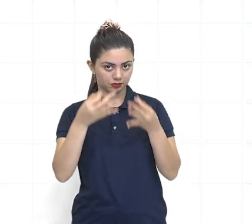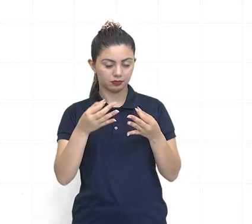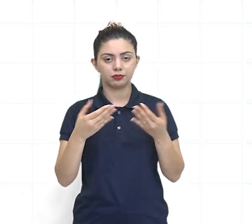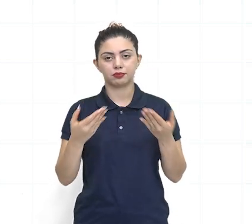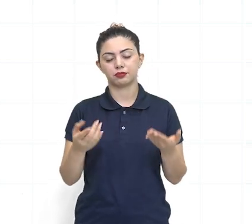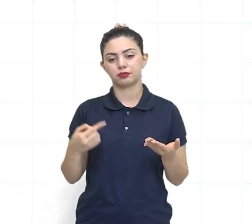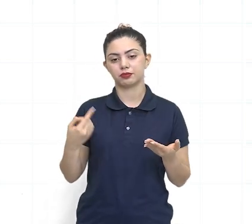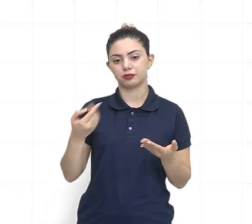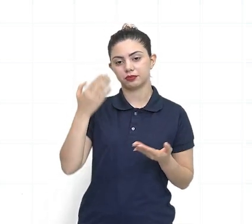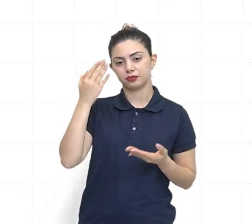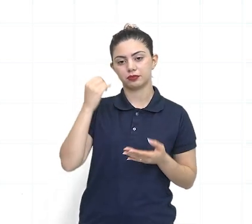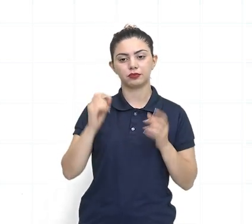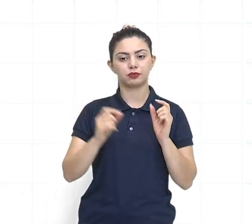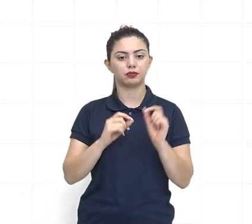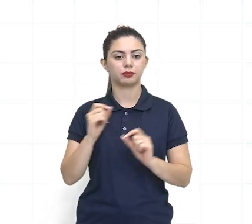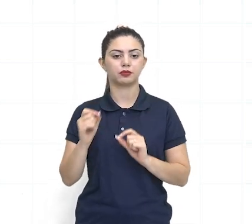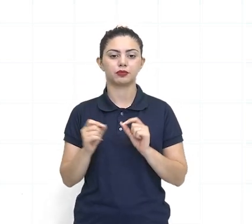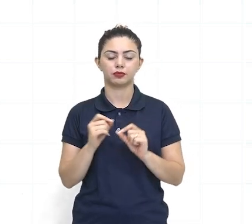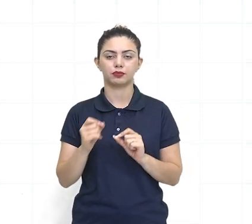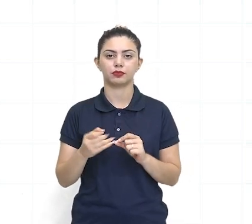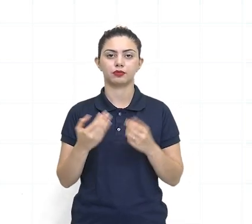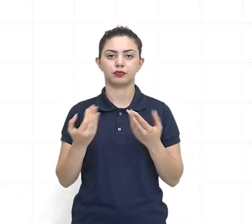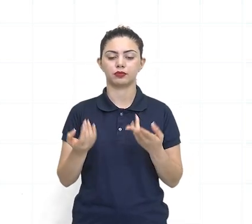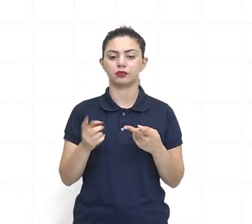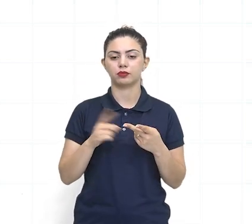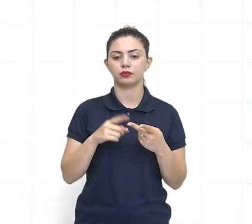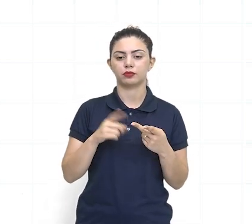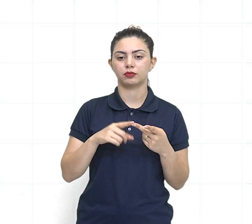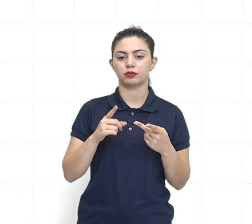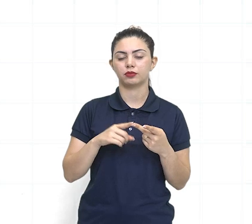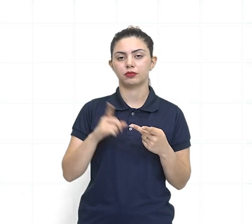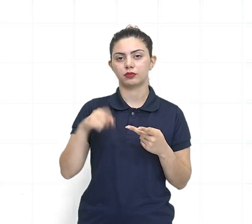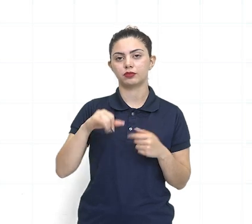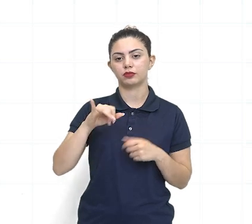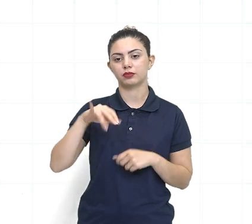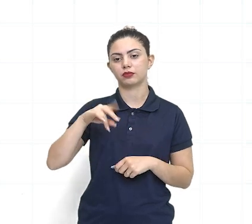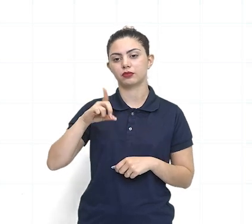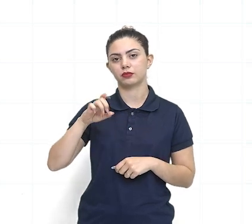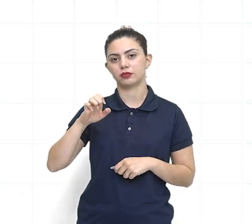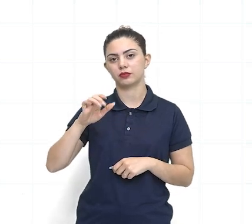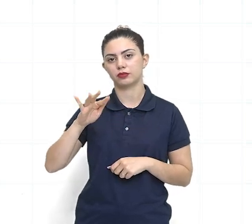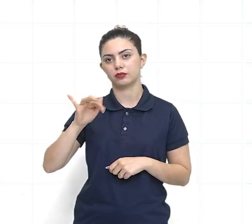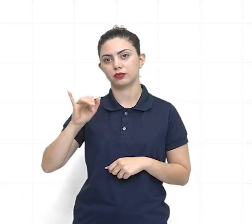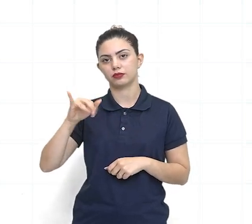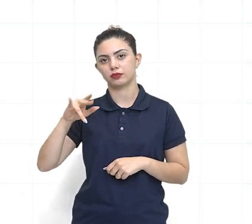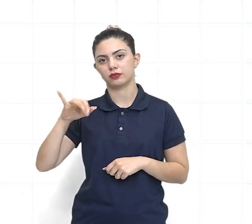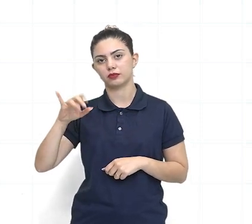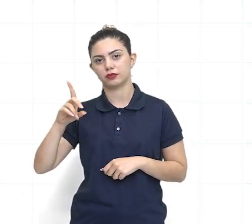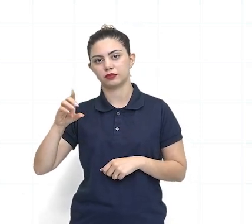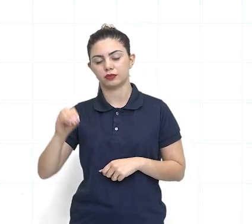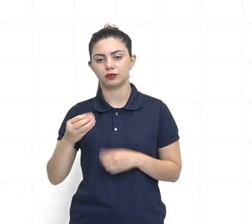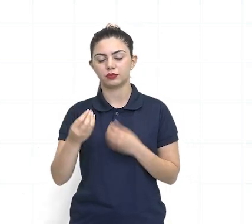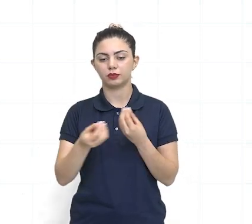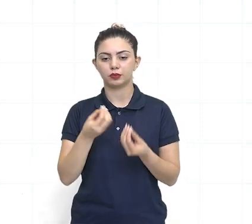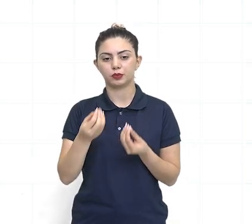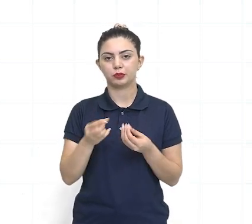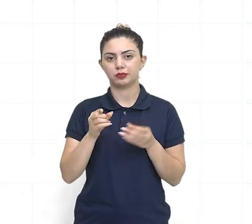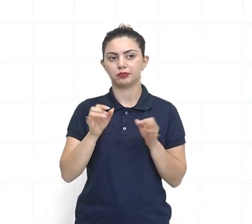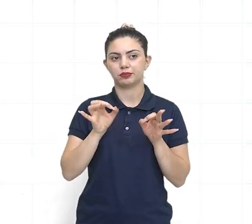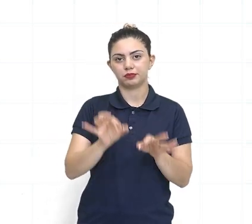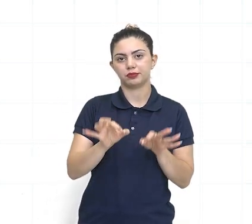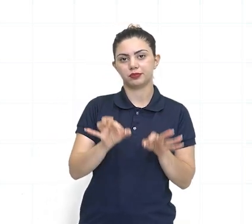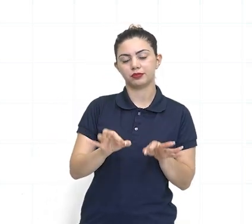da imprecisão, ou seja, dele indefinir o substantivo, dele não dar a